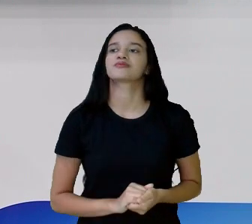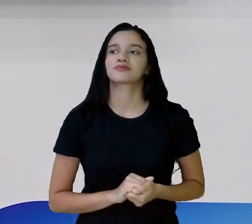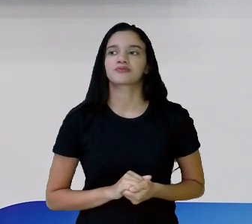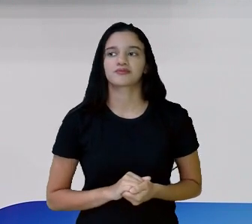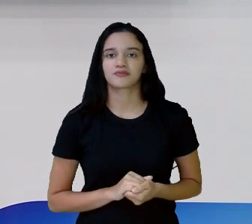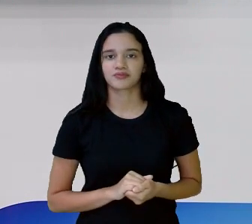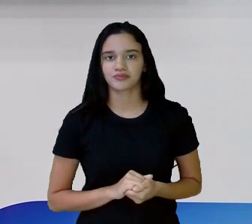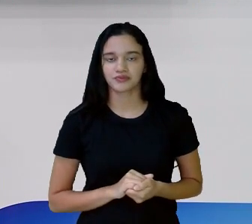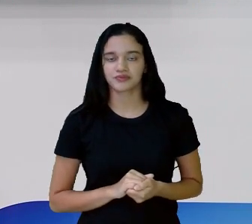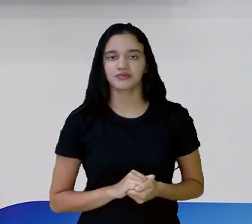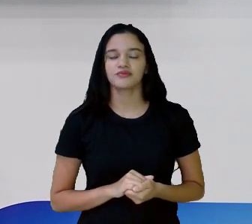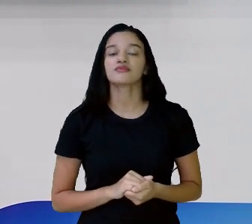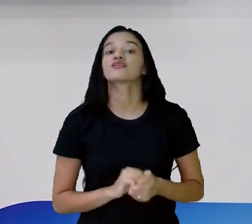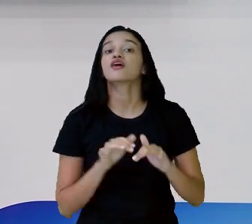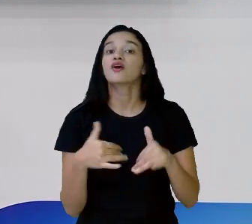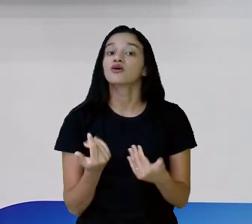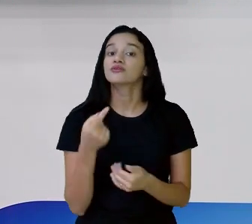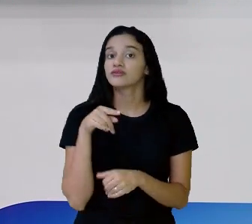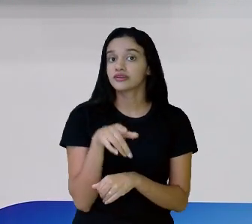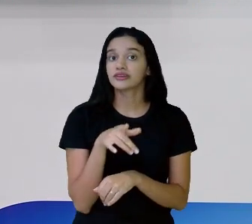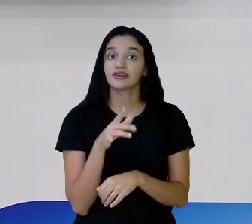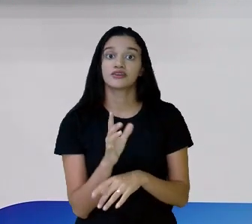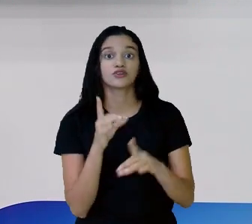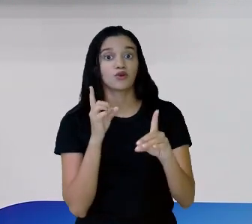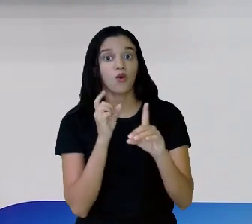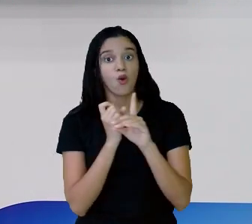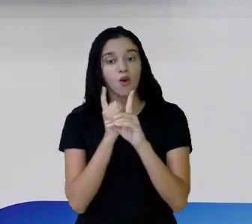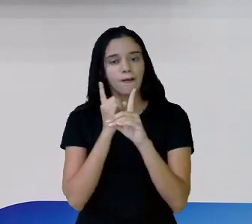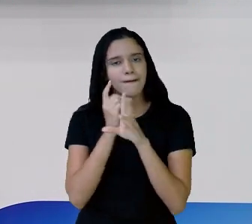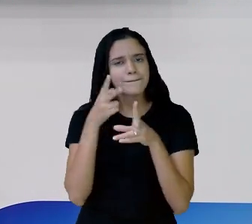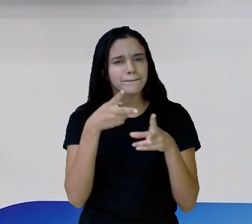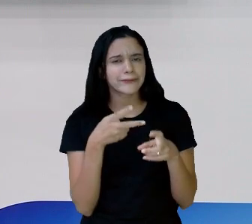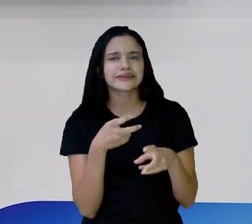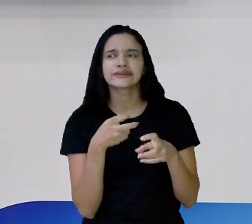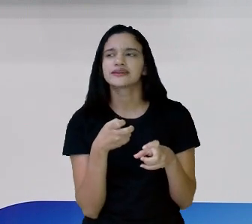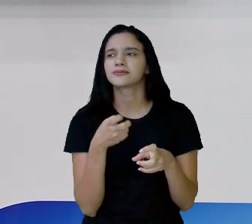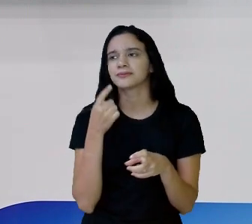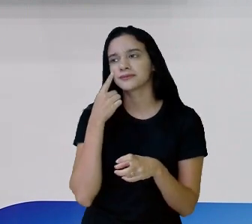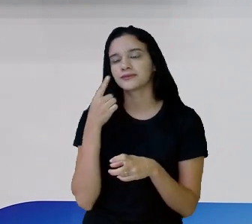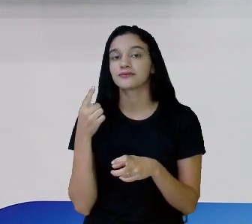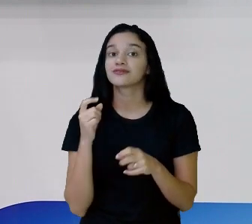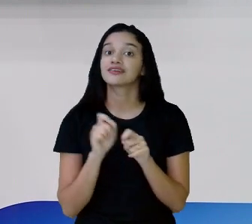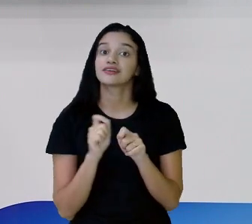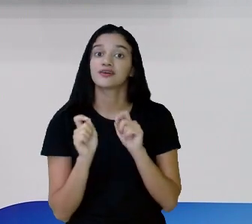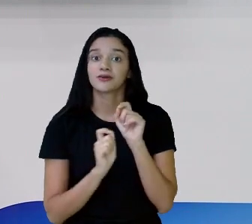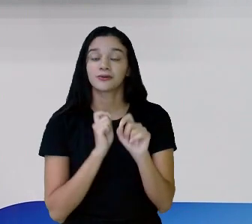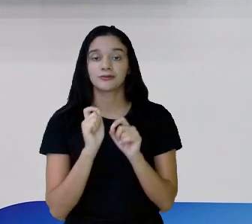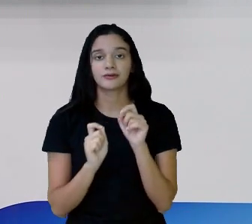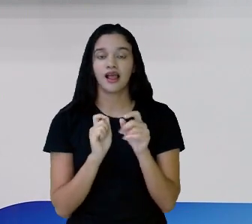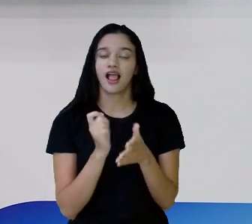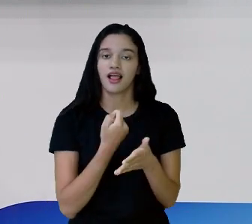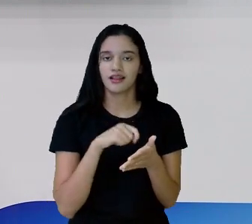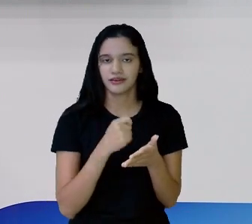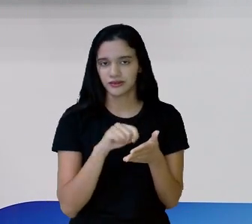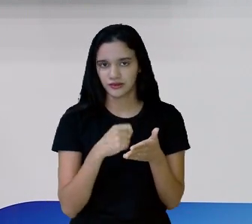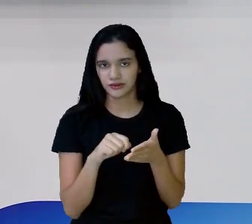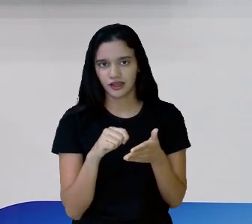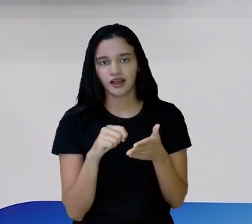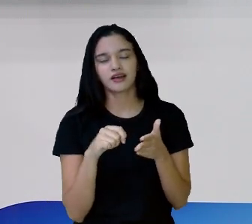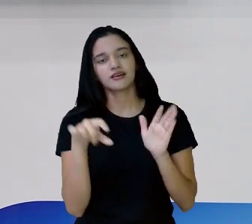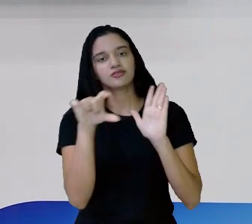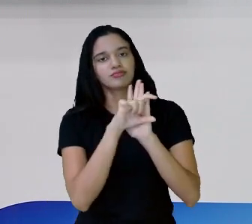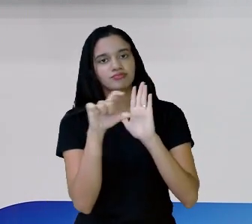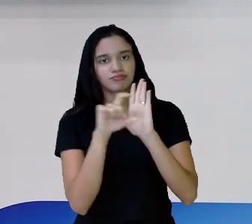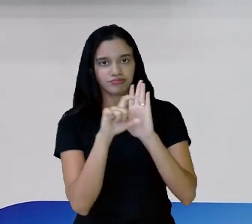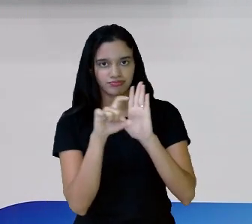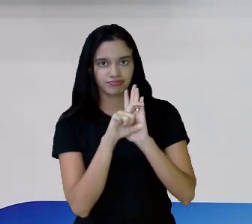pronto, está aqui circulado. Quando você encontrar esse travessão, o que você vai fazer? Você vai anotar o trechinho onde